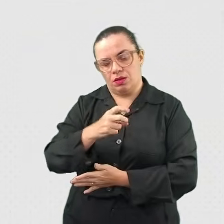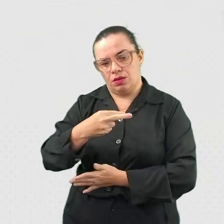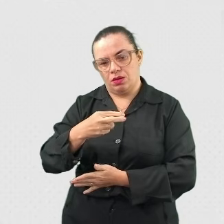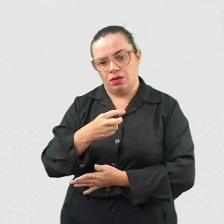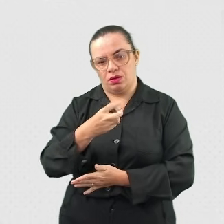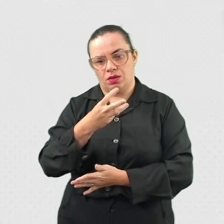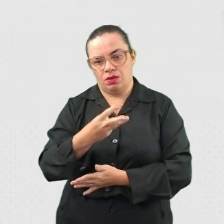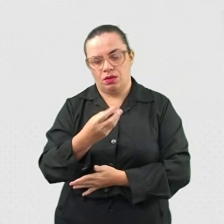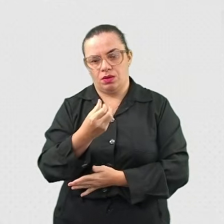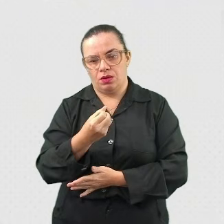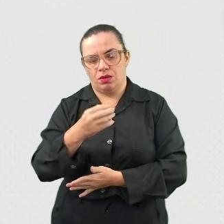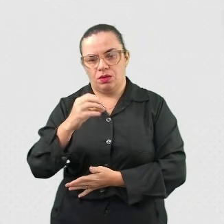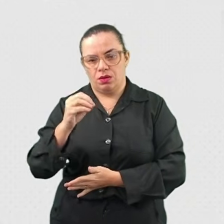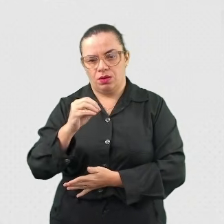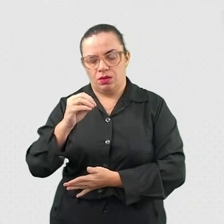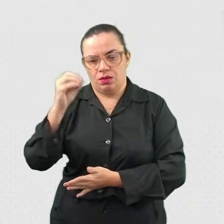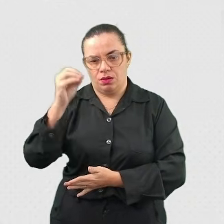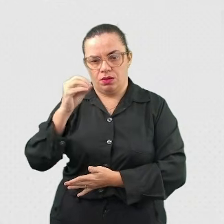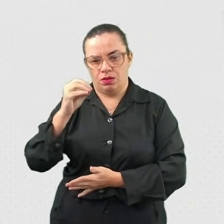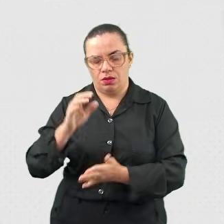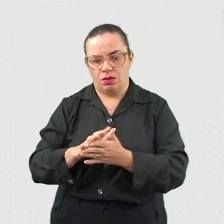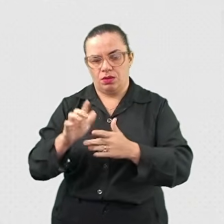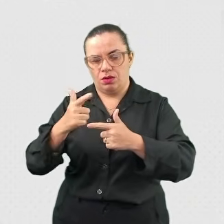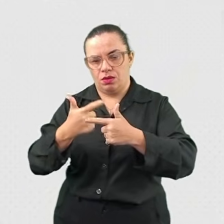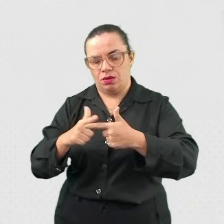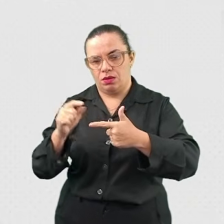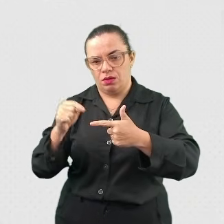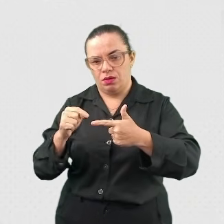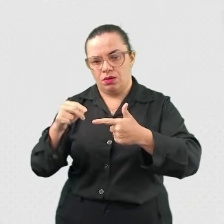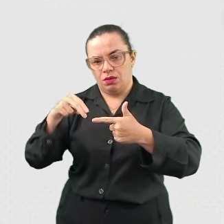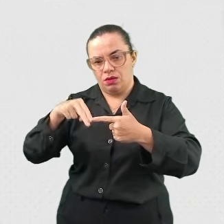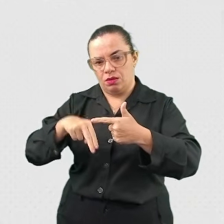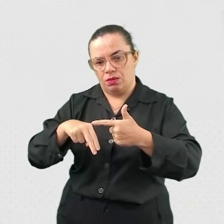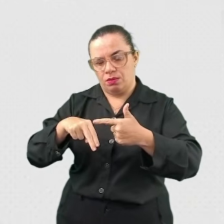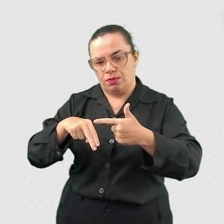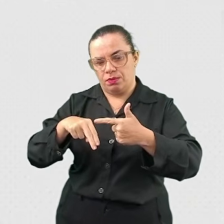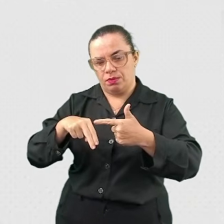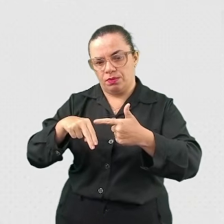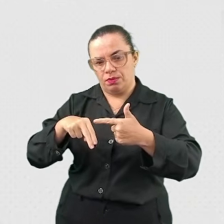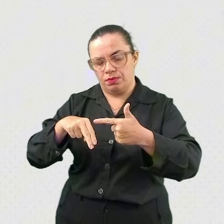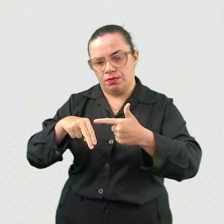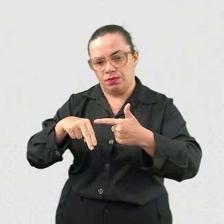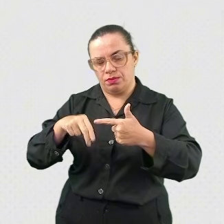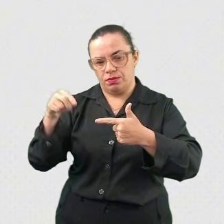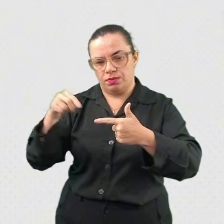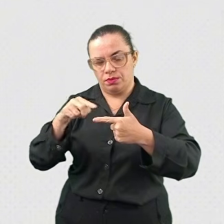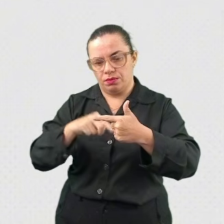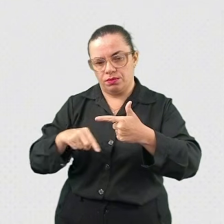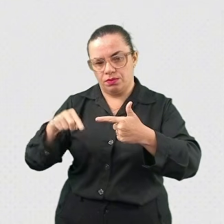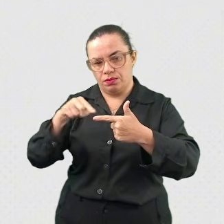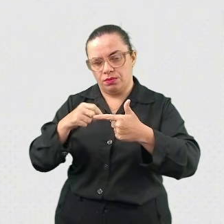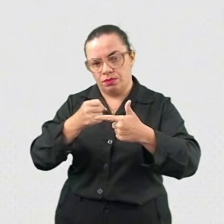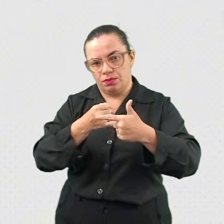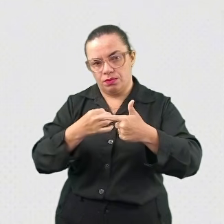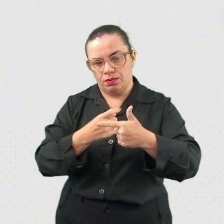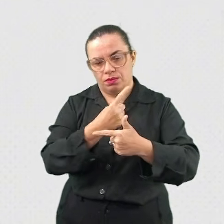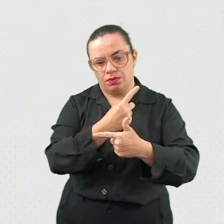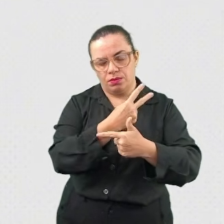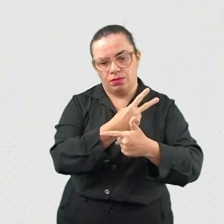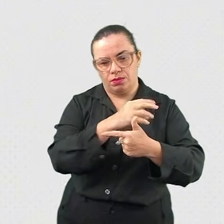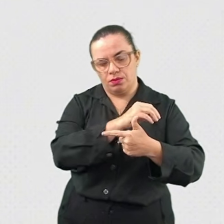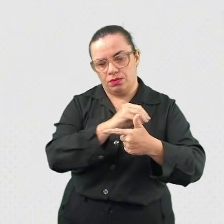360 graus dividido por N. O meu N aqui, meu N é 12. Então,